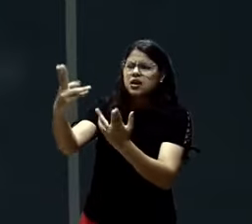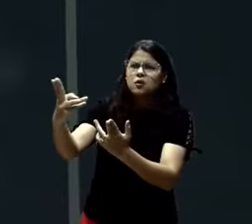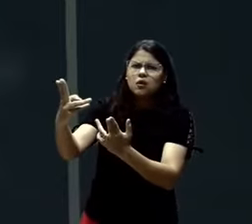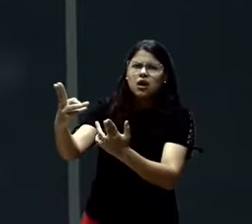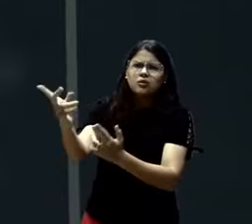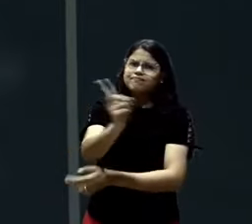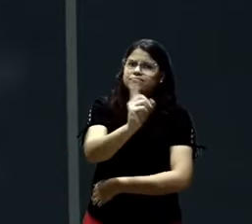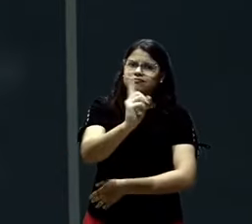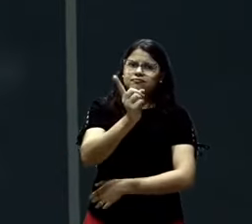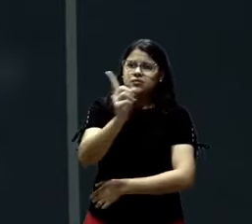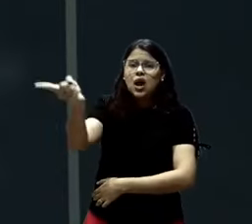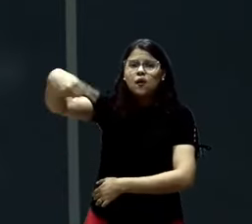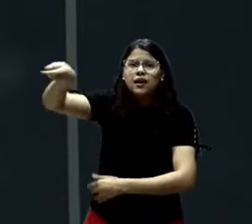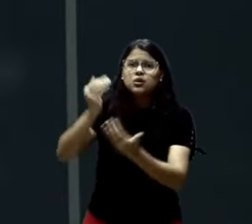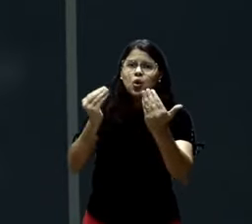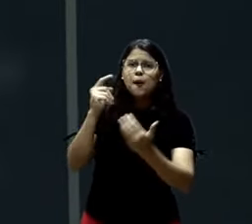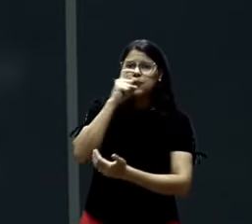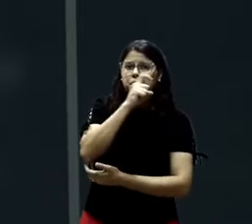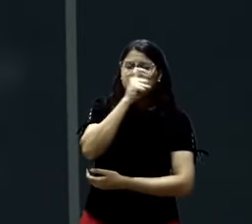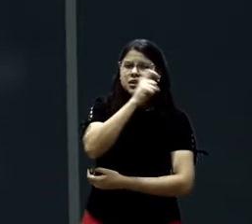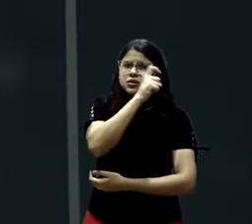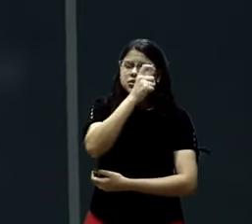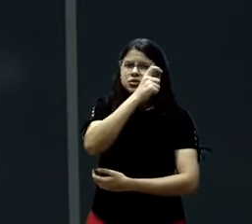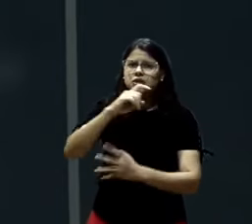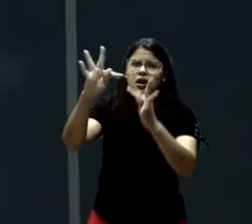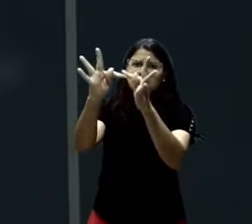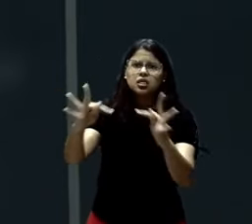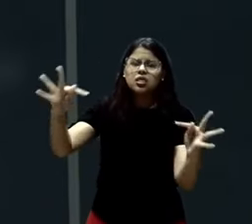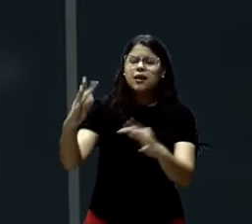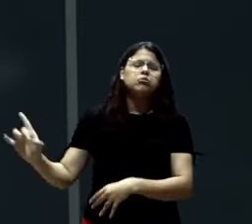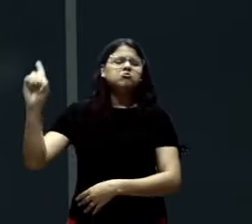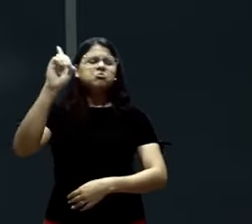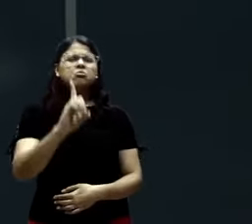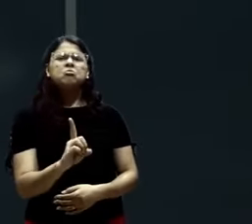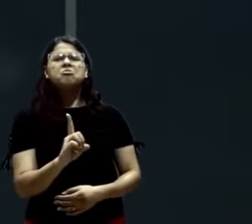e levantam a sua voz orando, mostrando para todo mundo que está orando. Não.